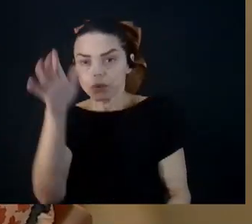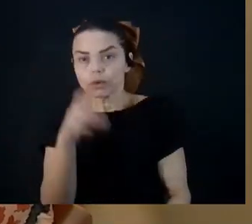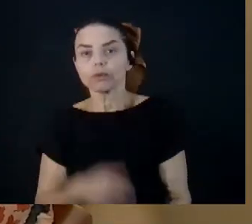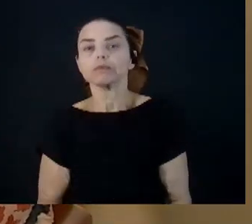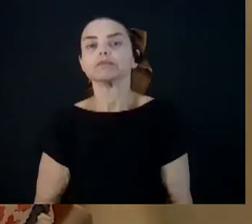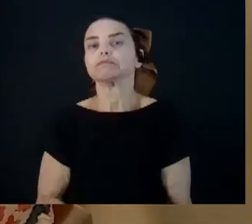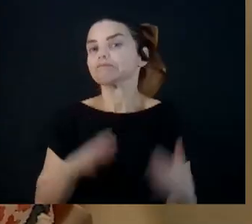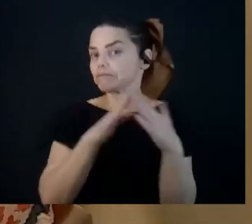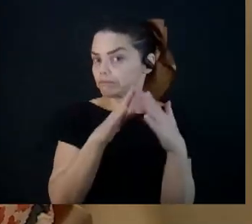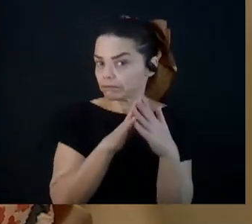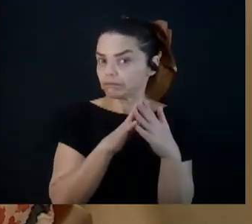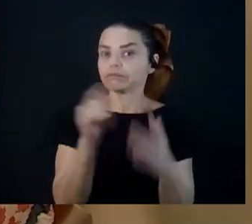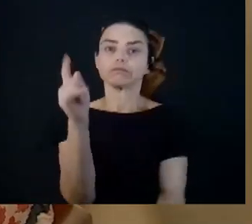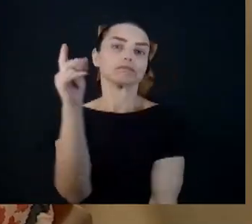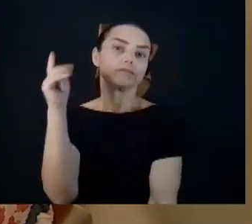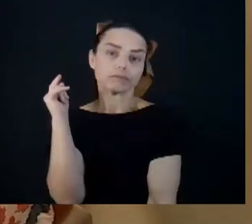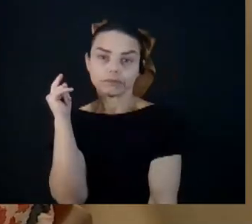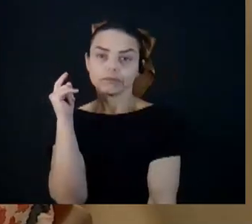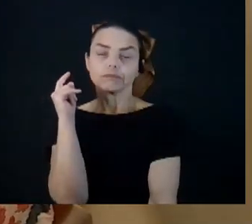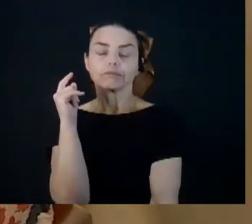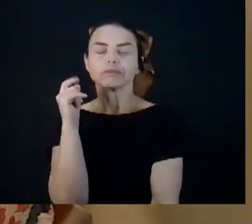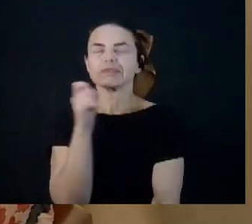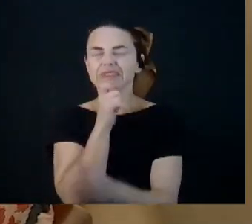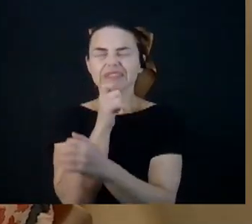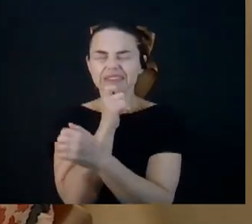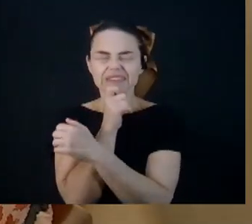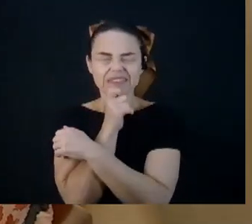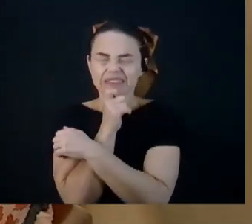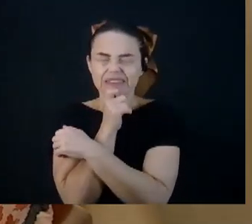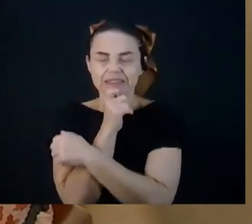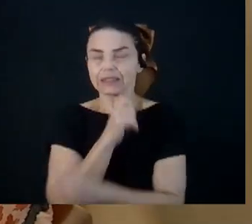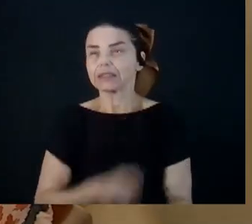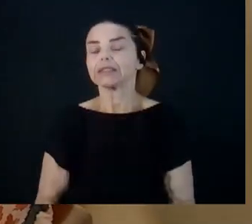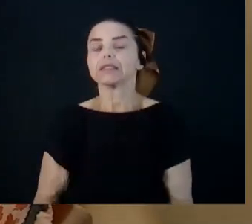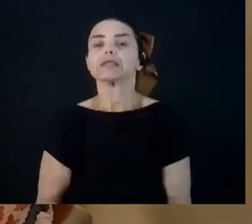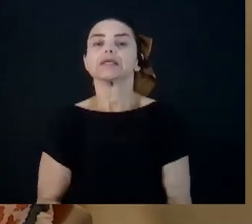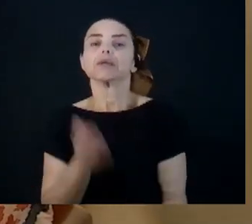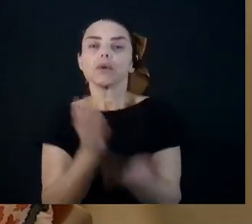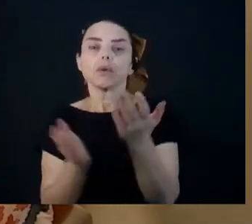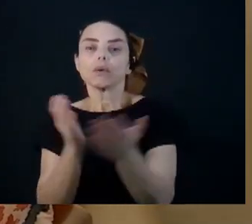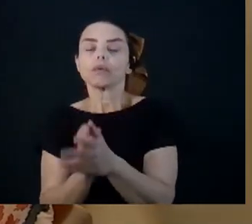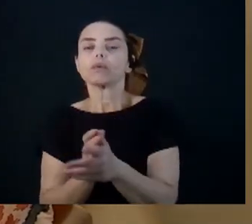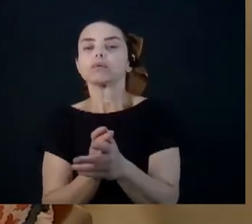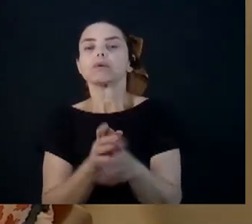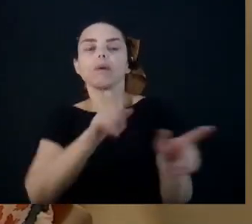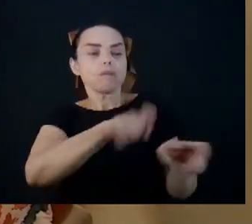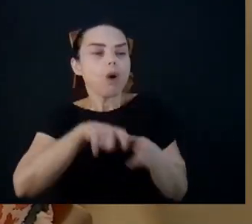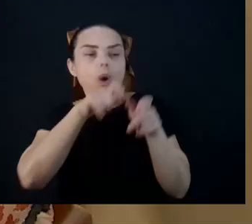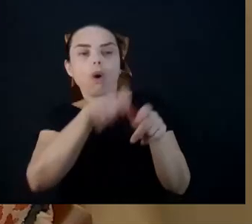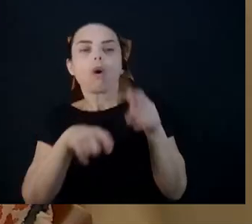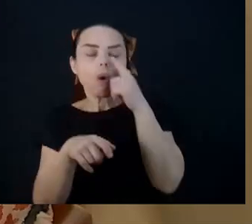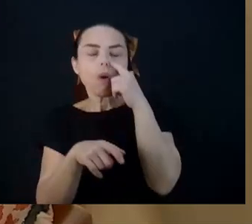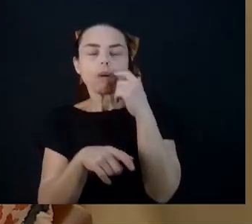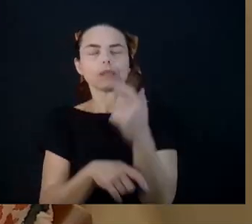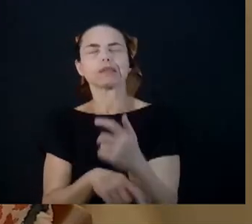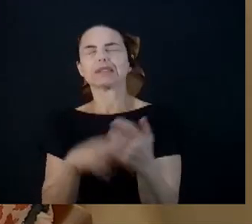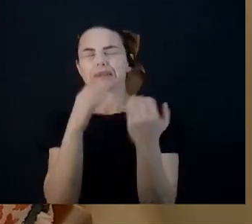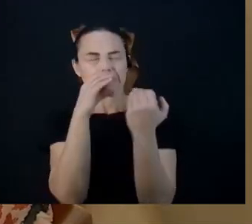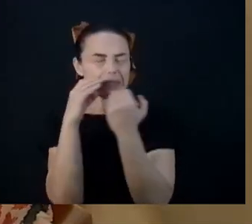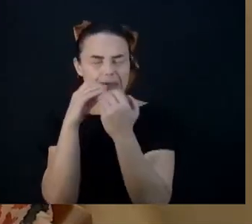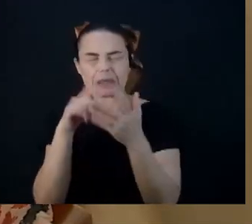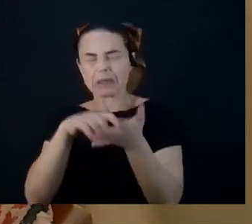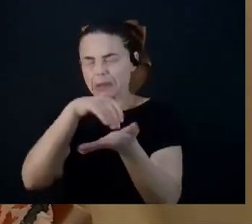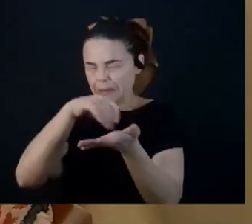muito tempo, o inverno para eles era muito difícil, eles perdiam lavouras, a chuva, muita